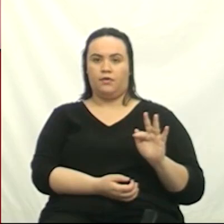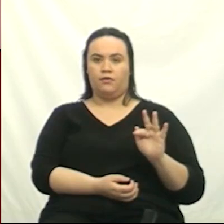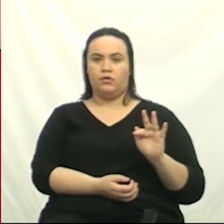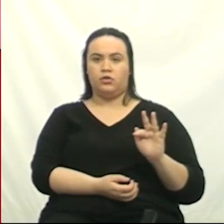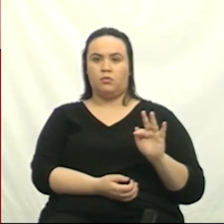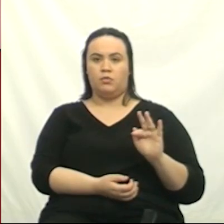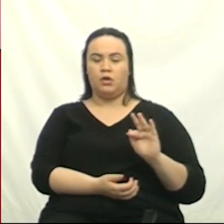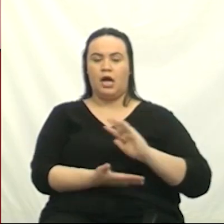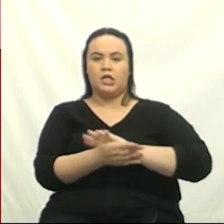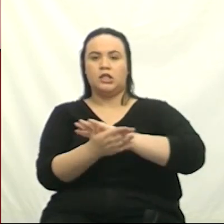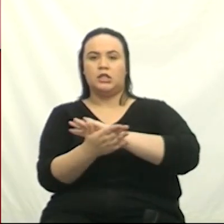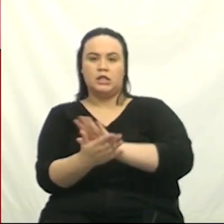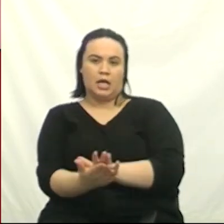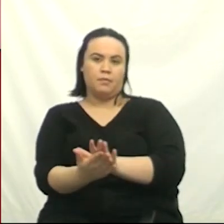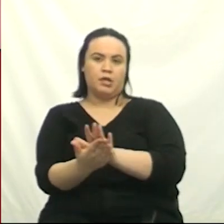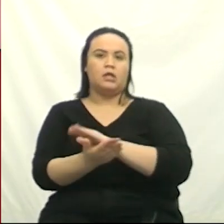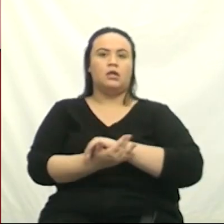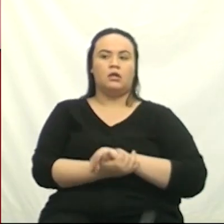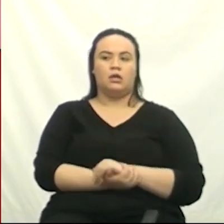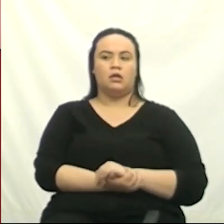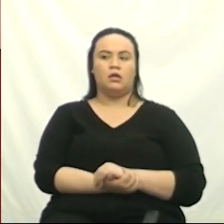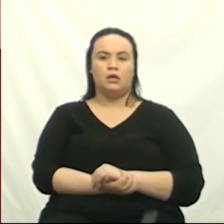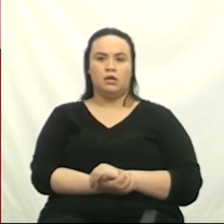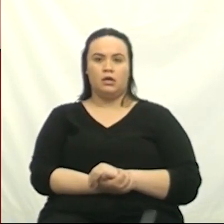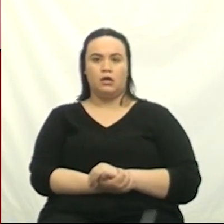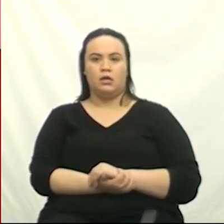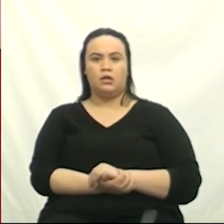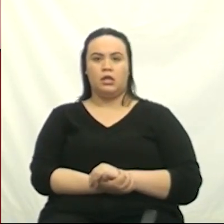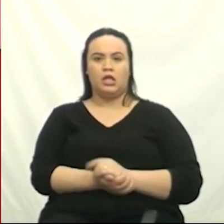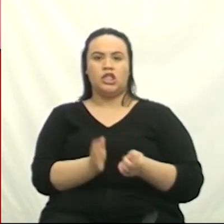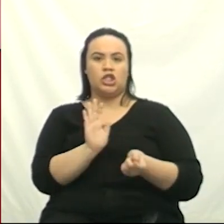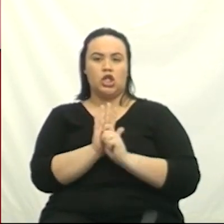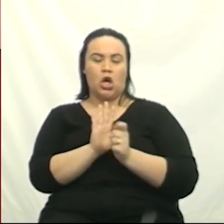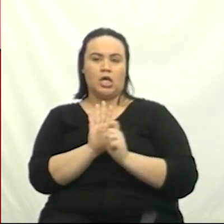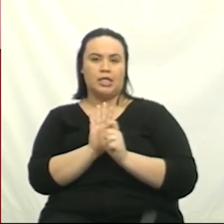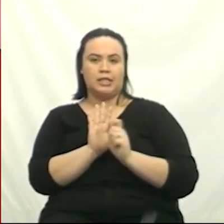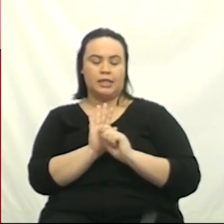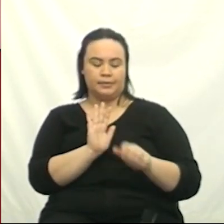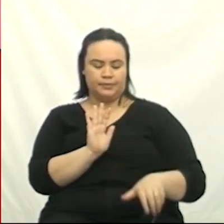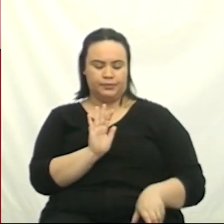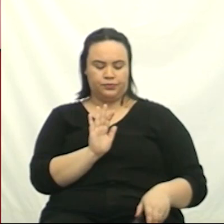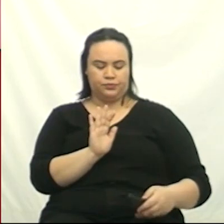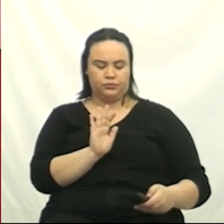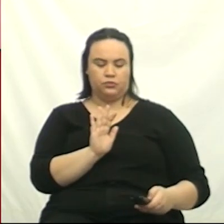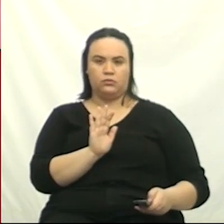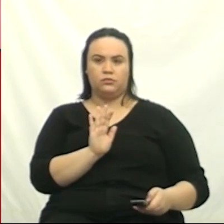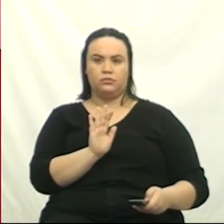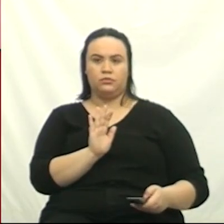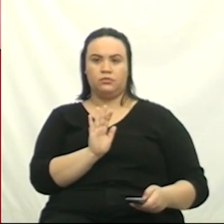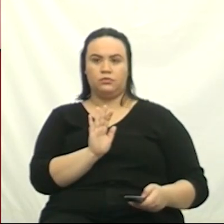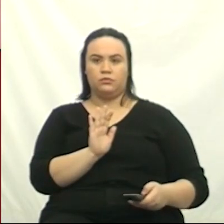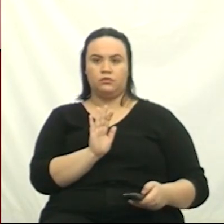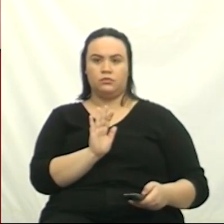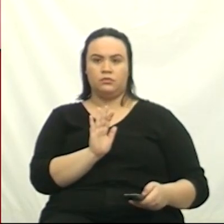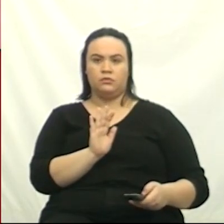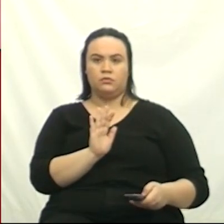discriminação das drogas do porte discriminação